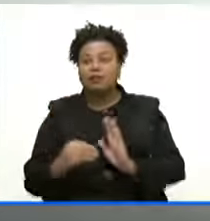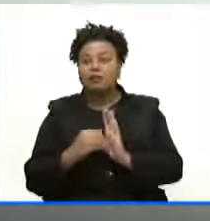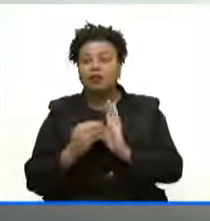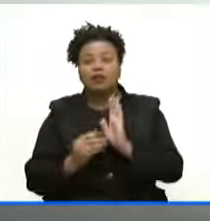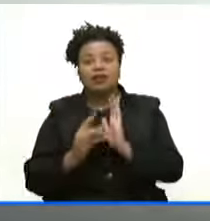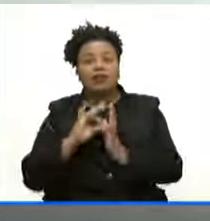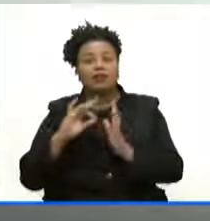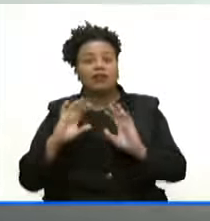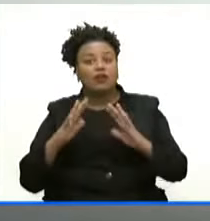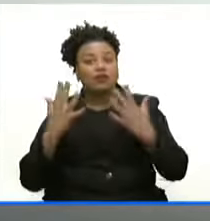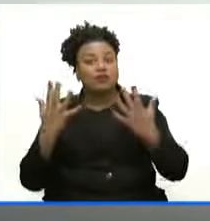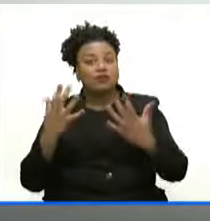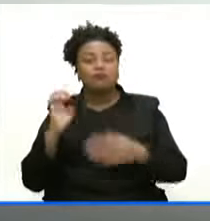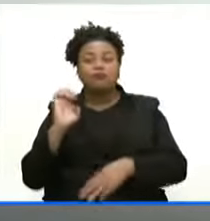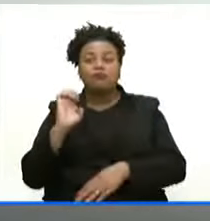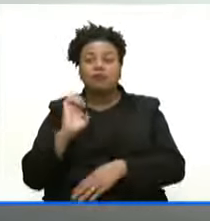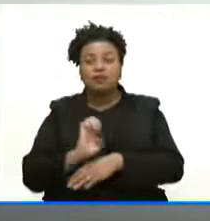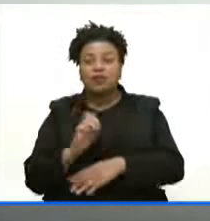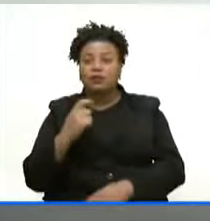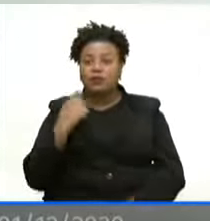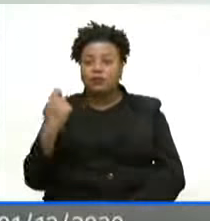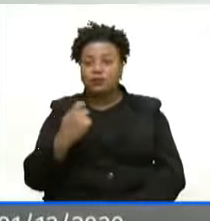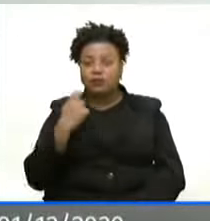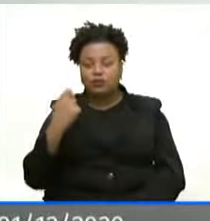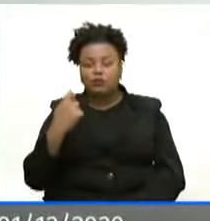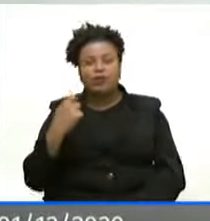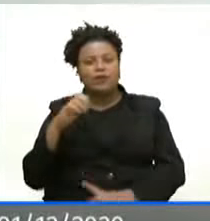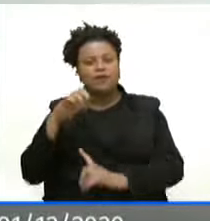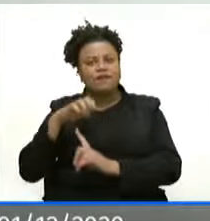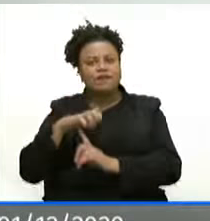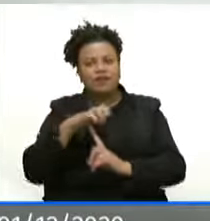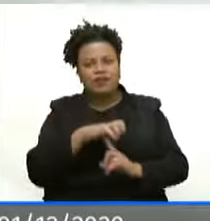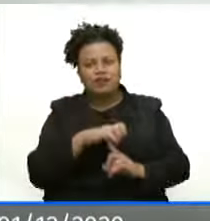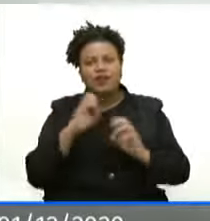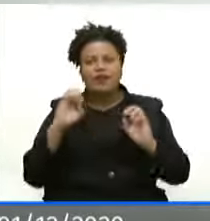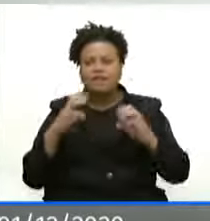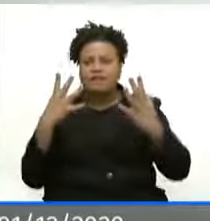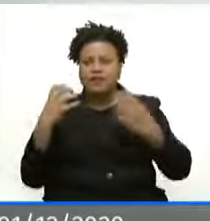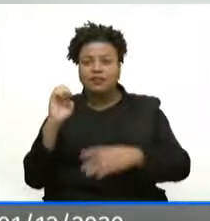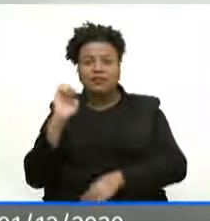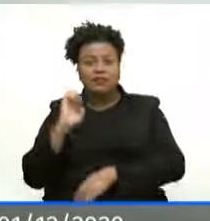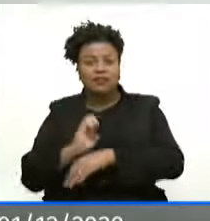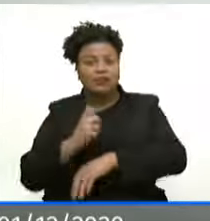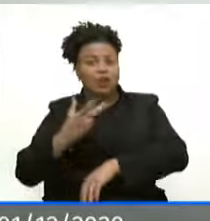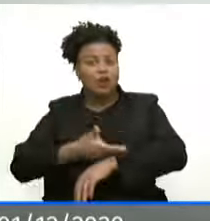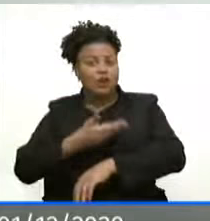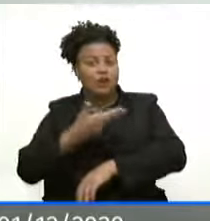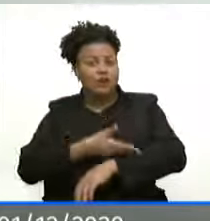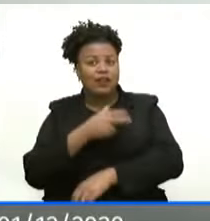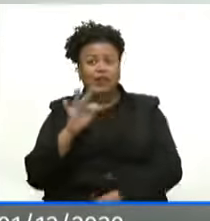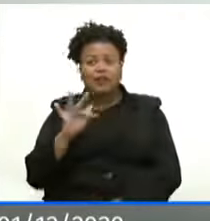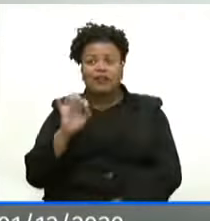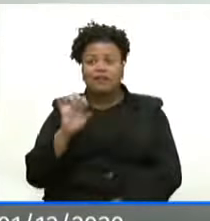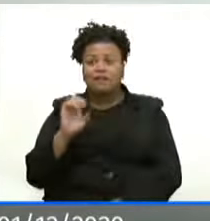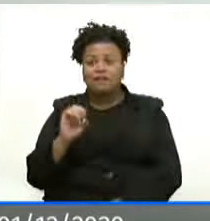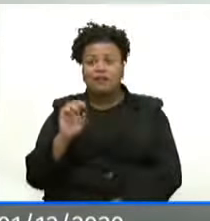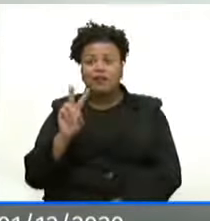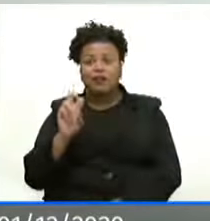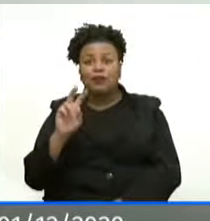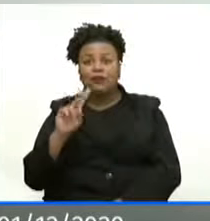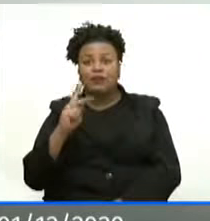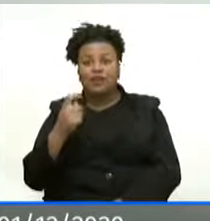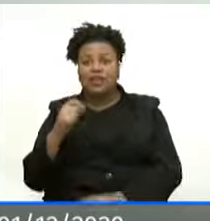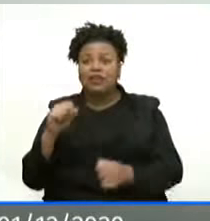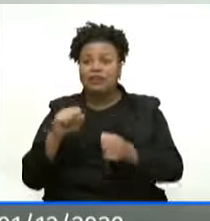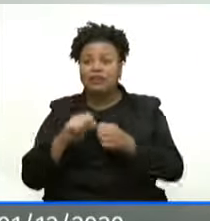calendário oficial de eventos do Estado do Rio Grande do Sul a Feira e Festa Estadual da Ovelha, Feia Ovelha, realizada no município